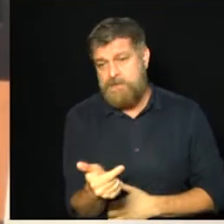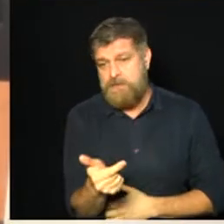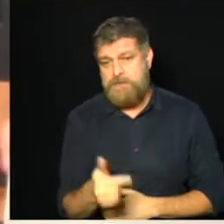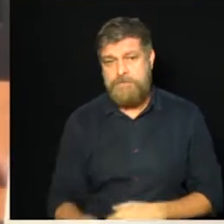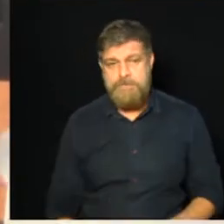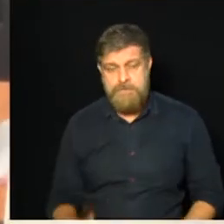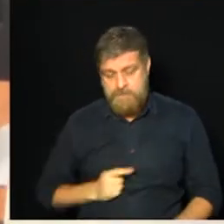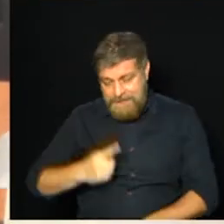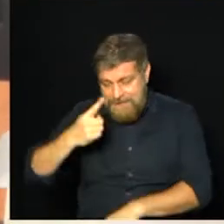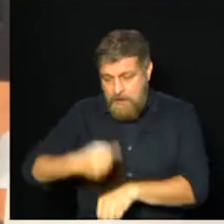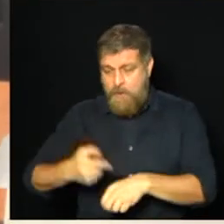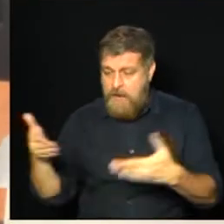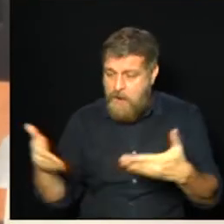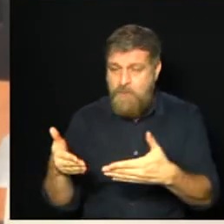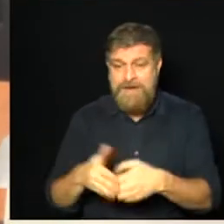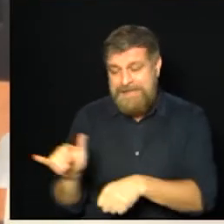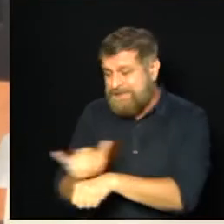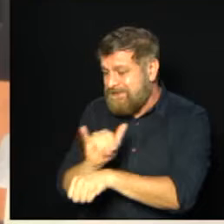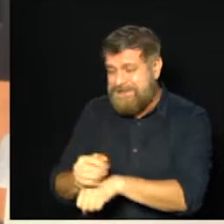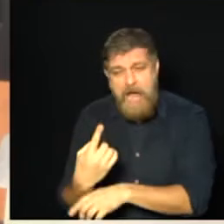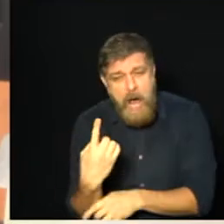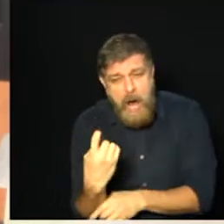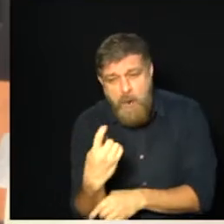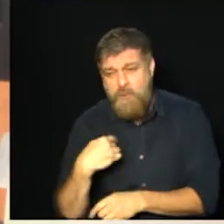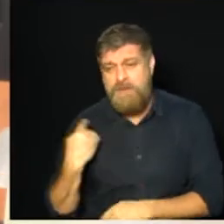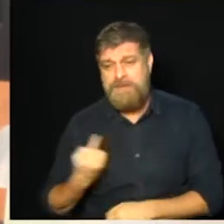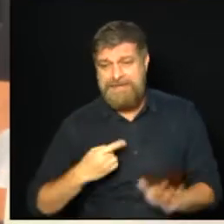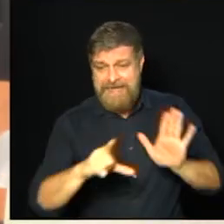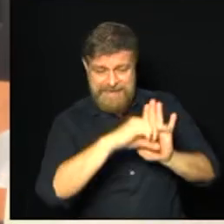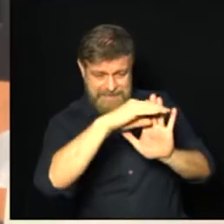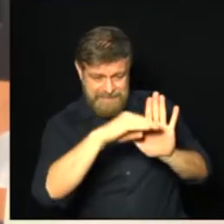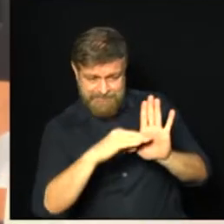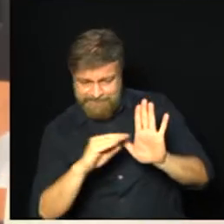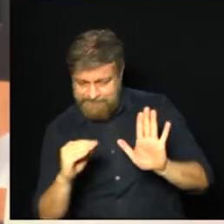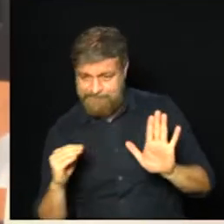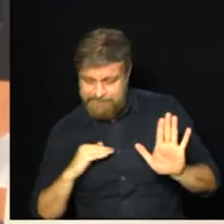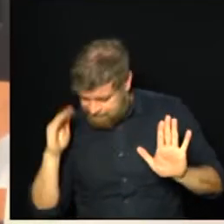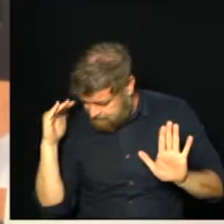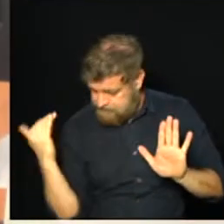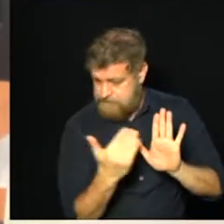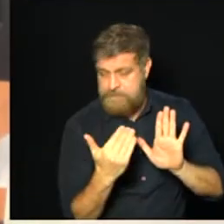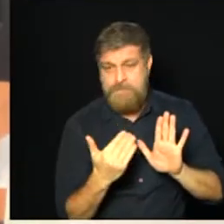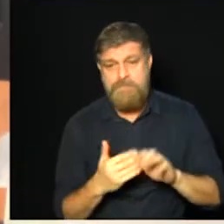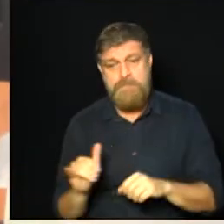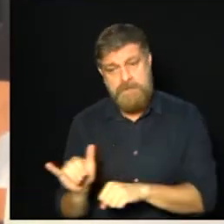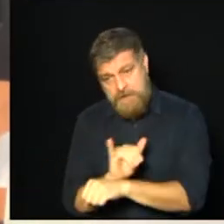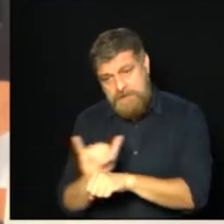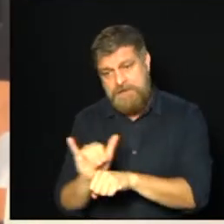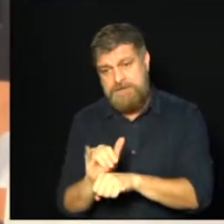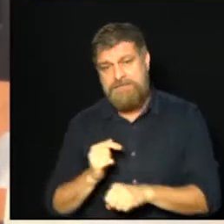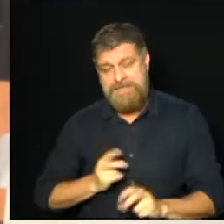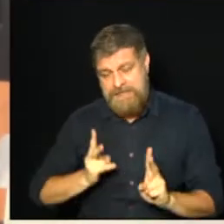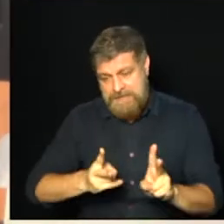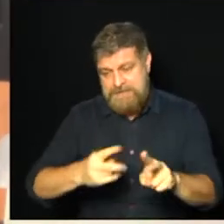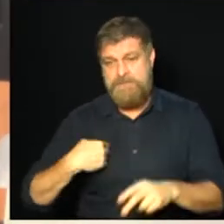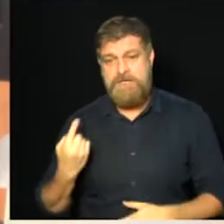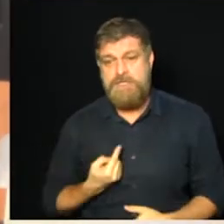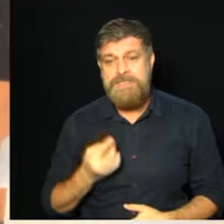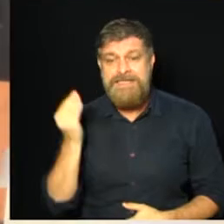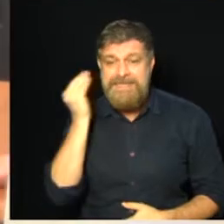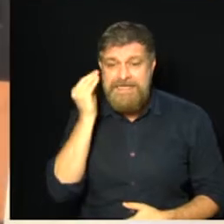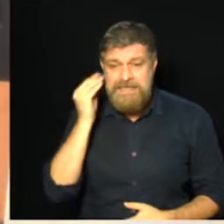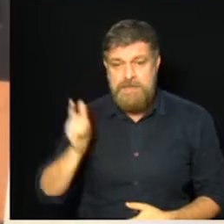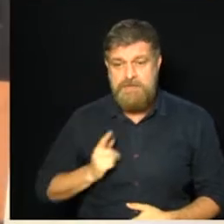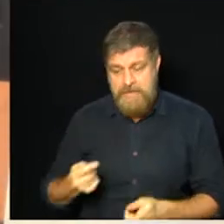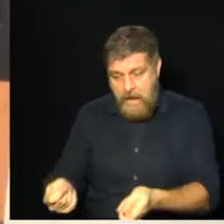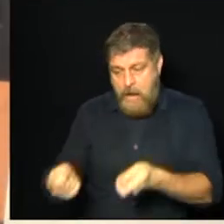nesse momento, a gente não tem outra alternativa dentro da lei que não seja fazer esse processo, mas sempre visando. A gente está tentando garantir a